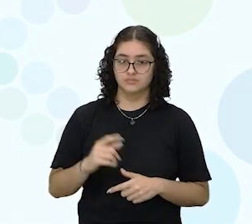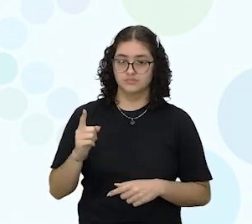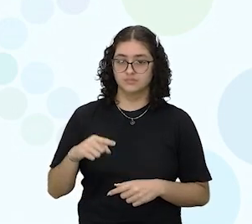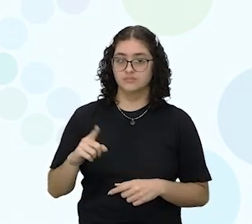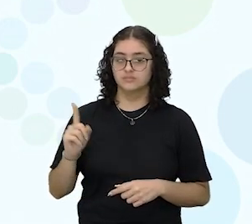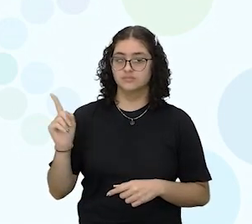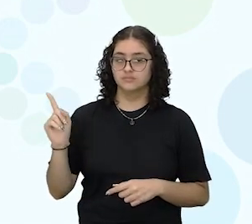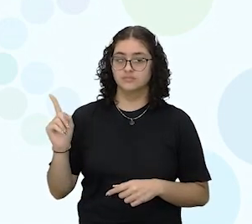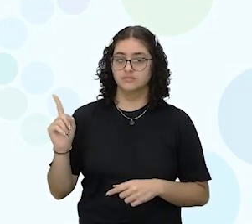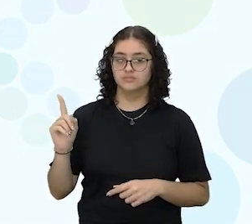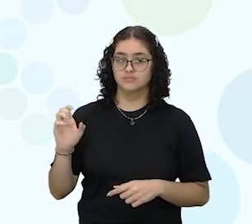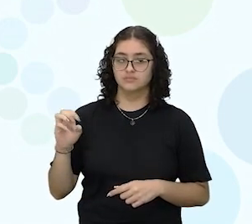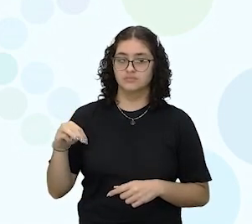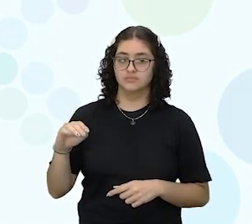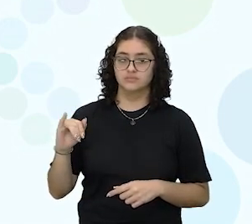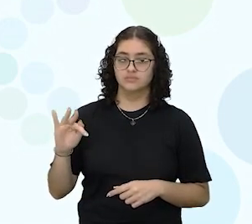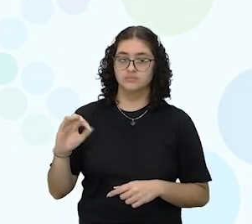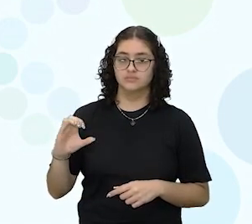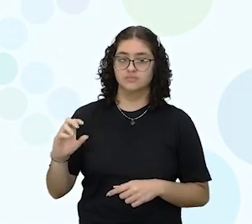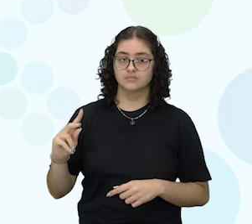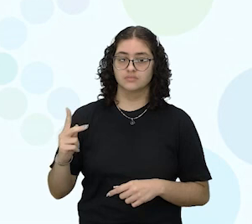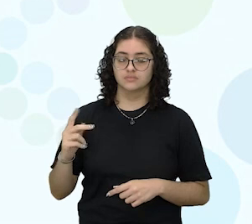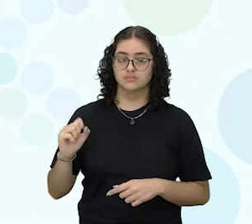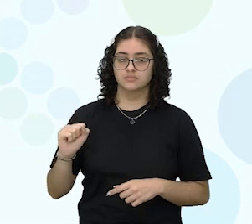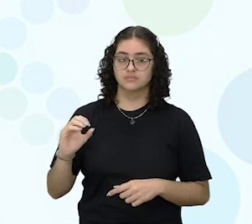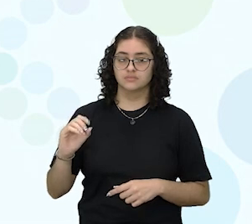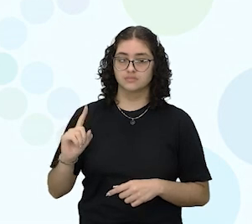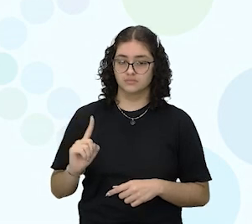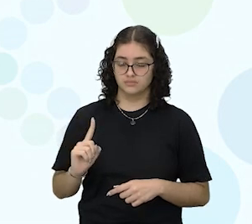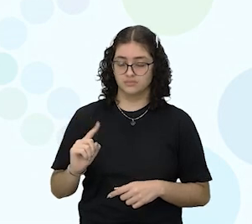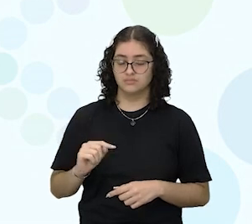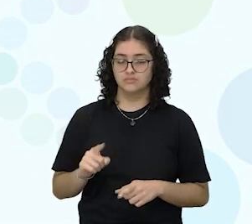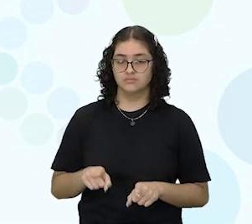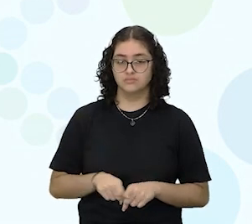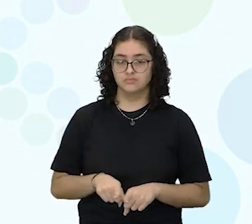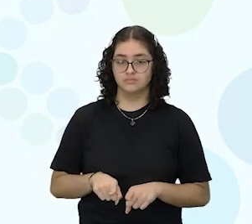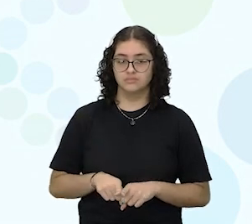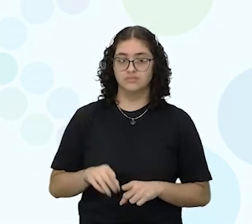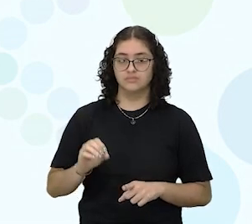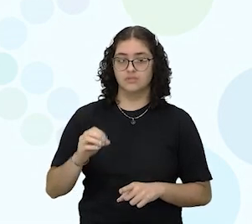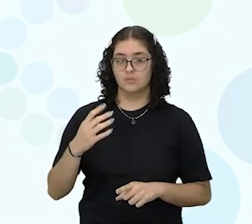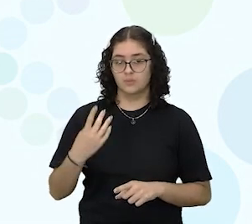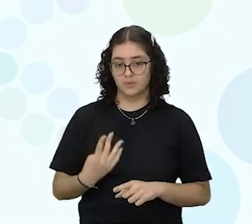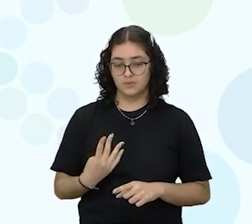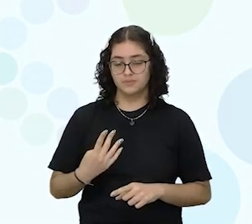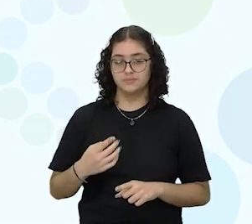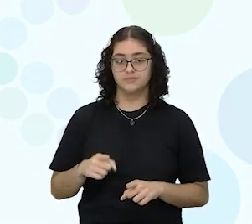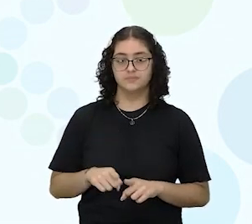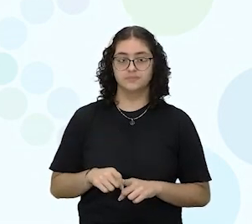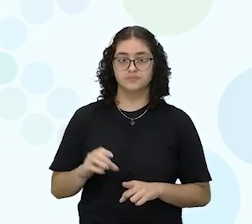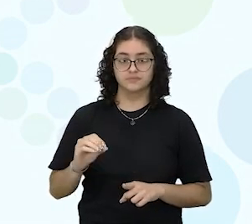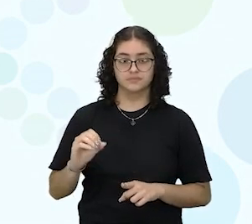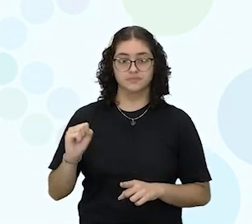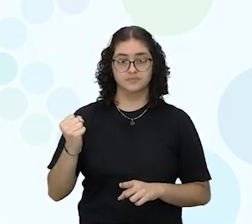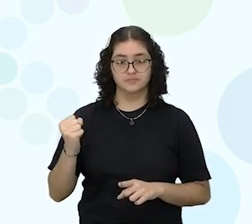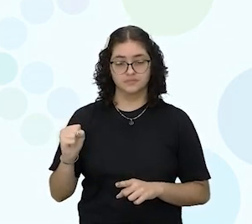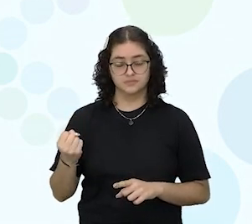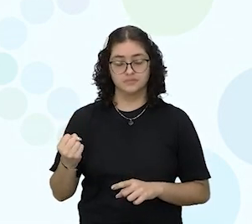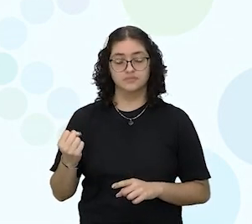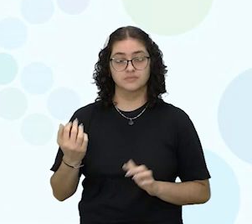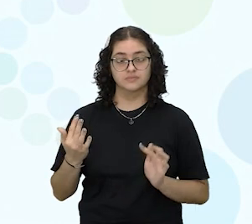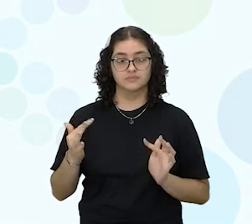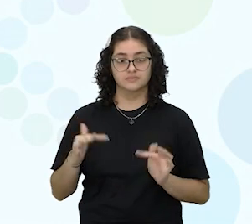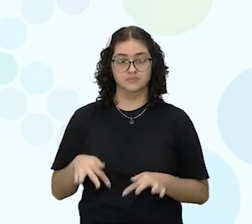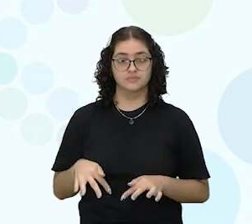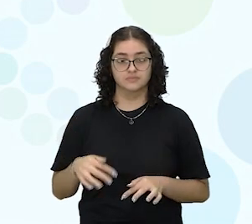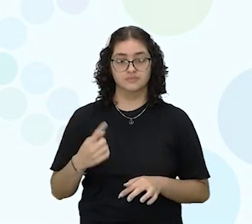A EMI FCHS 01, também a 04, a 08 e por fim